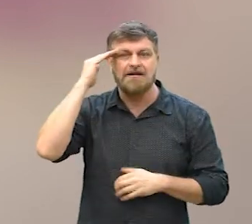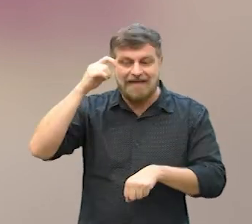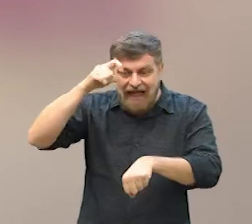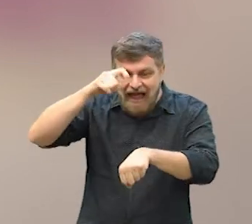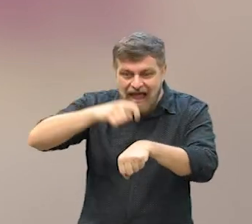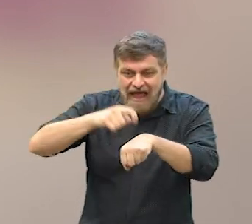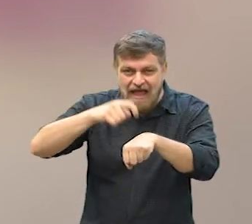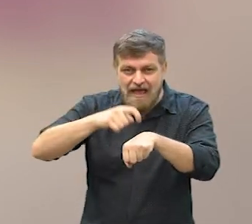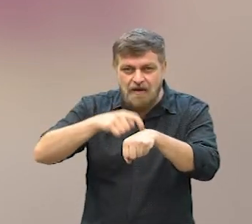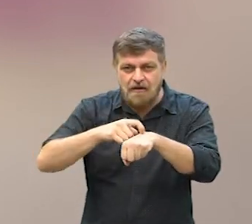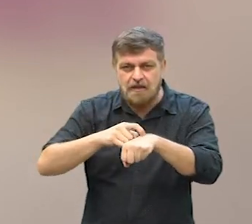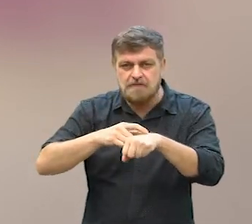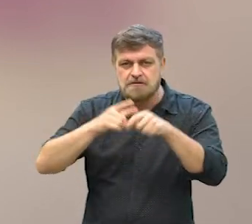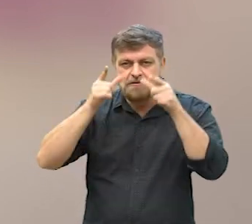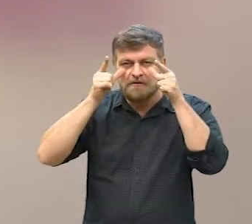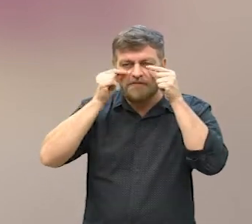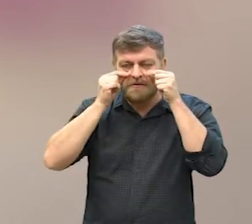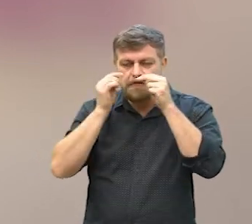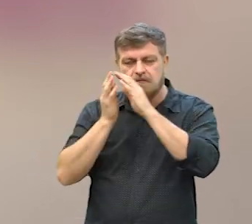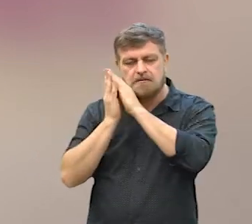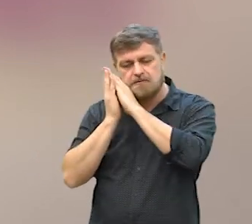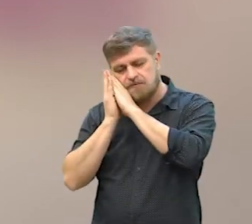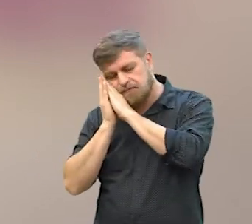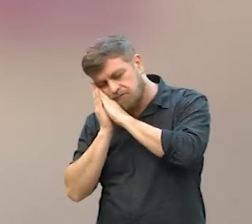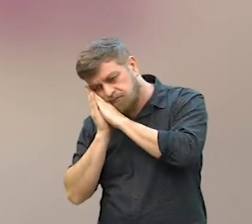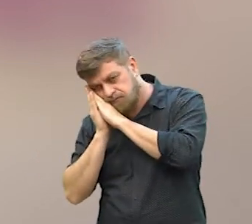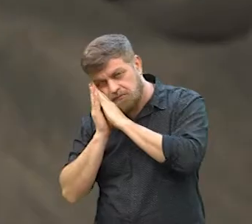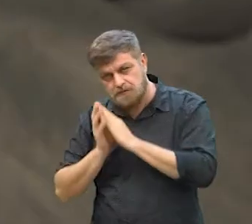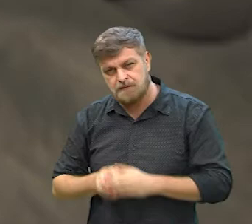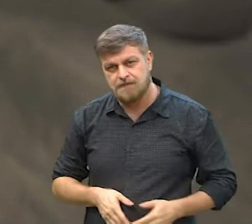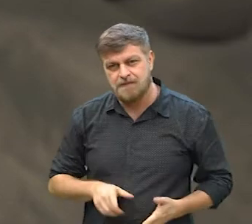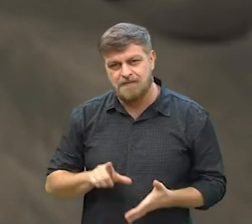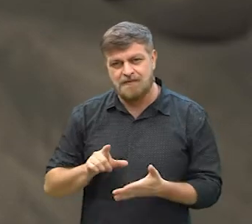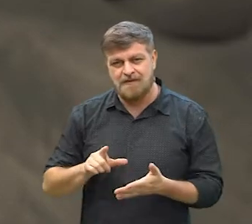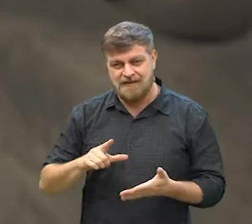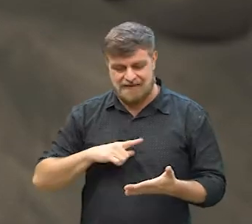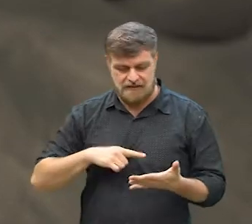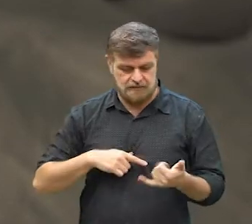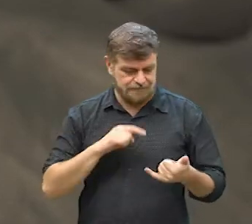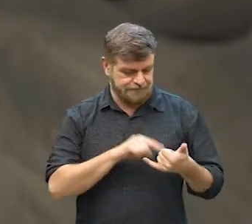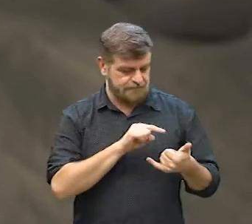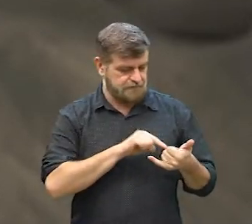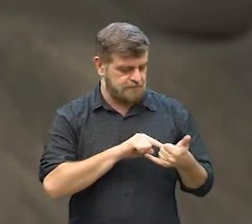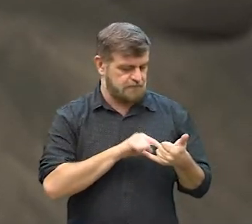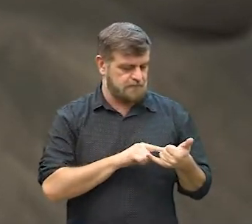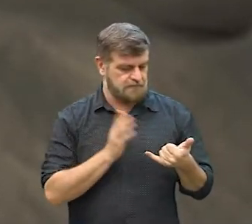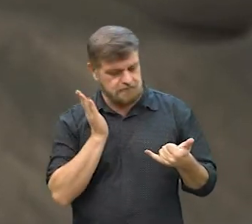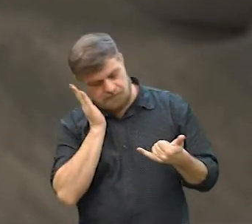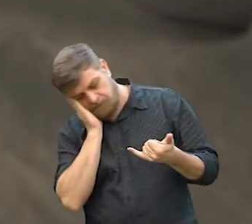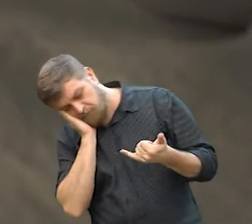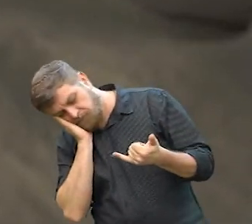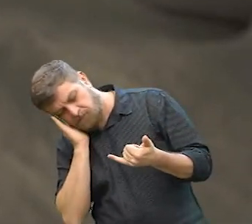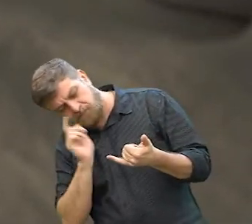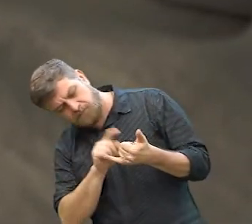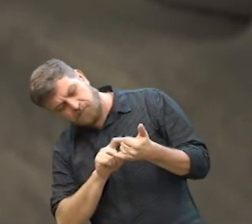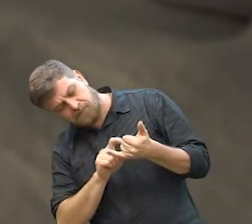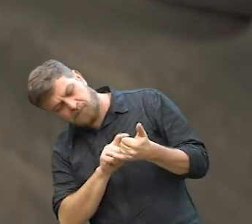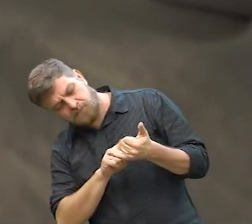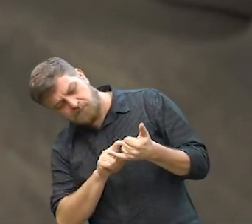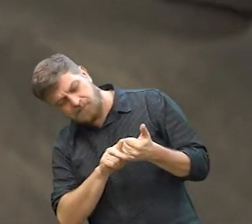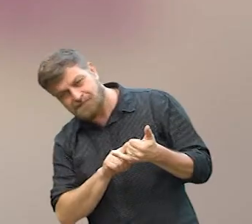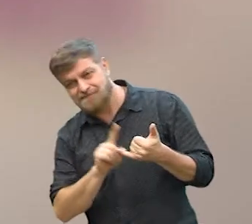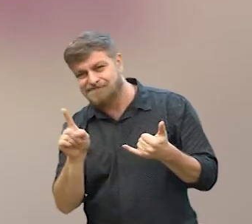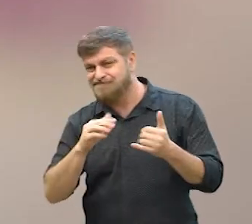aquele momento é um momento de descanso. Trazer o celular logo após, basicamente ali perto do